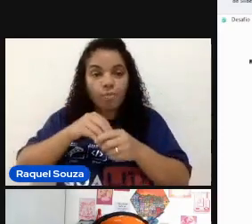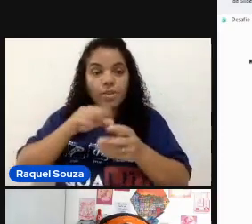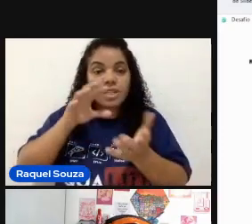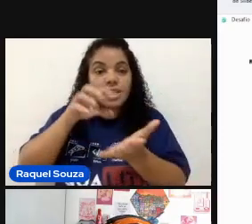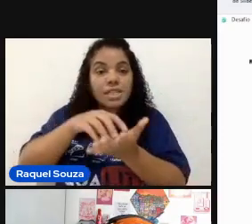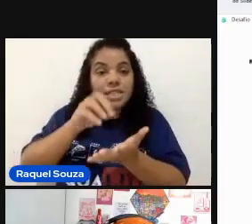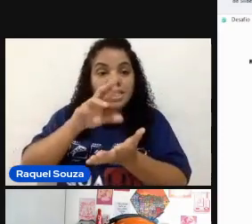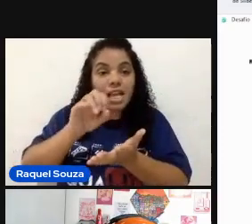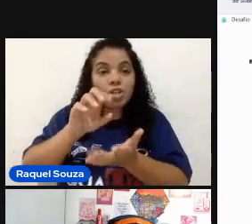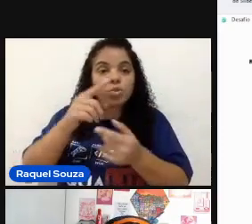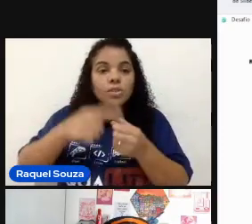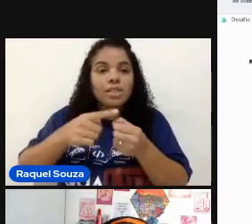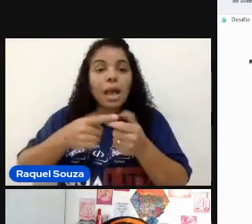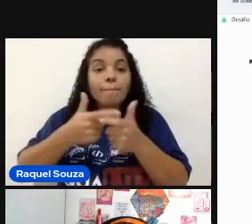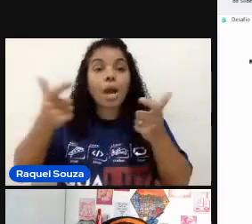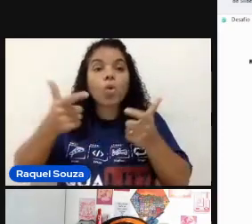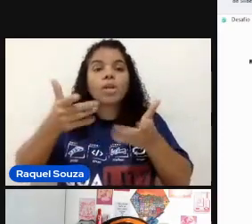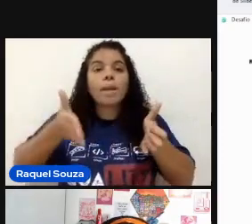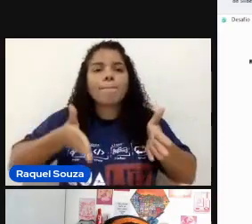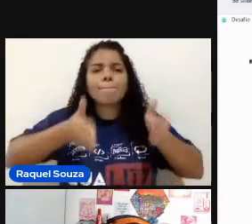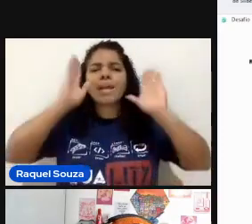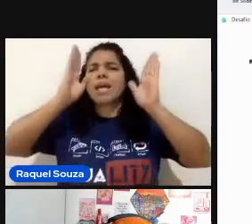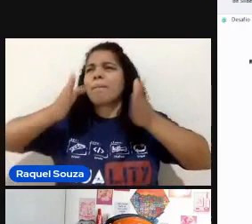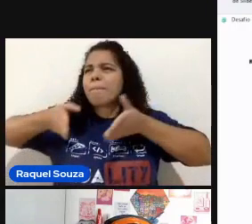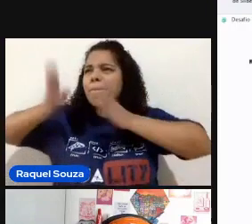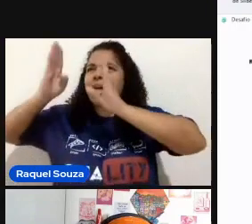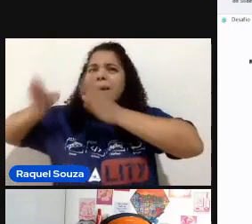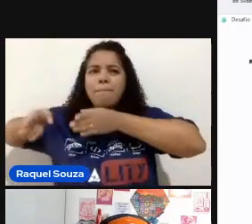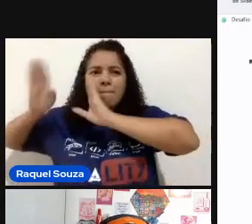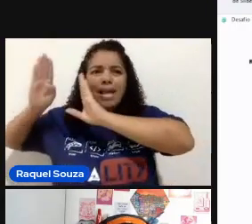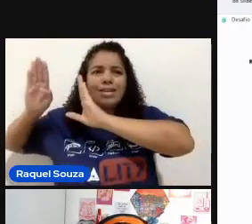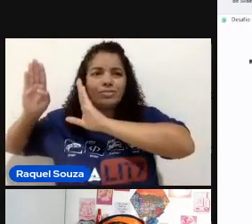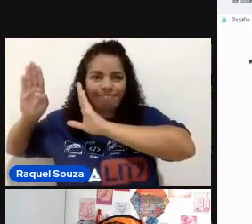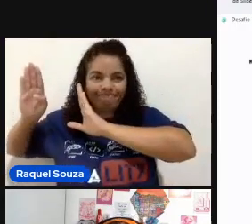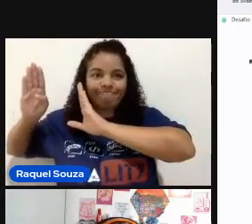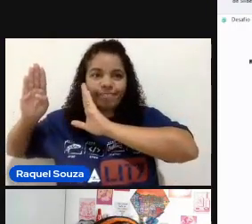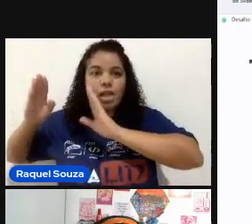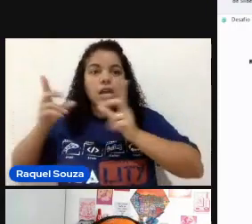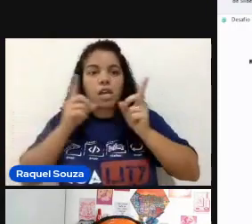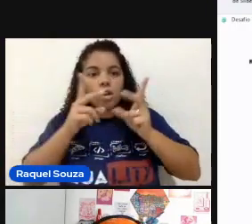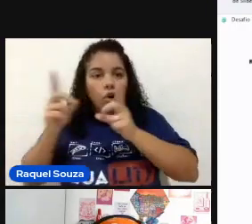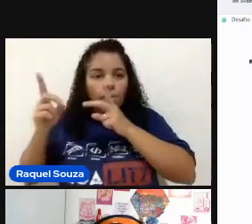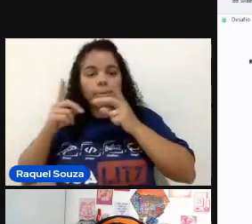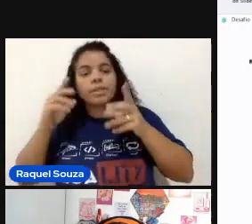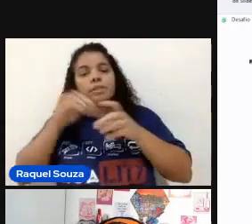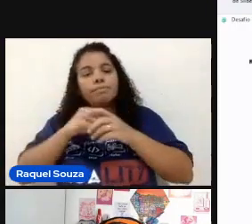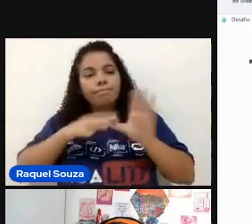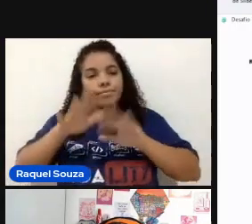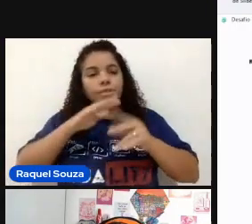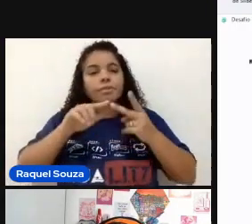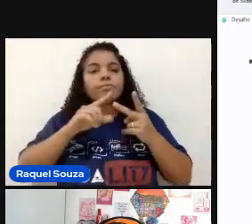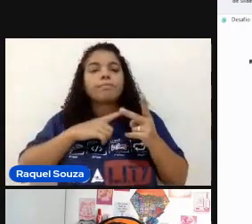maioria de prédios e edifícios comerciais, estabelecimentos